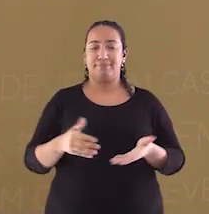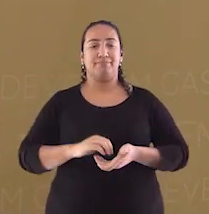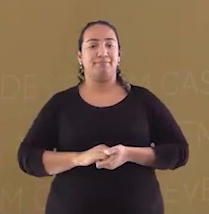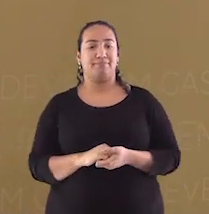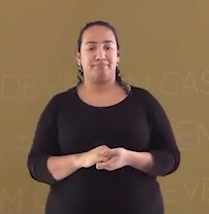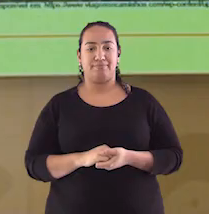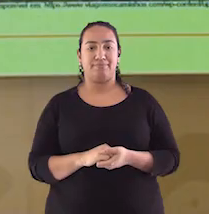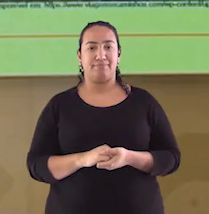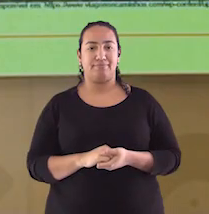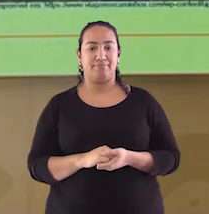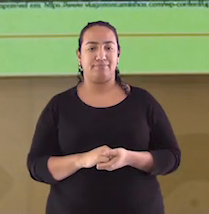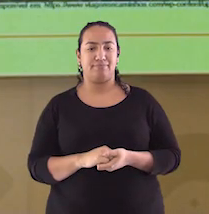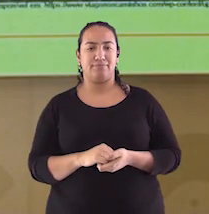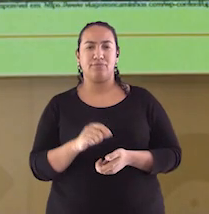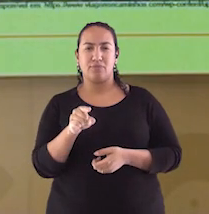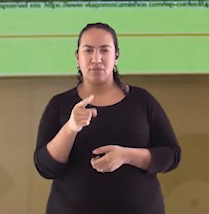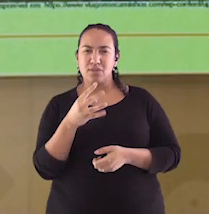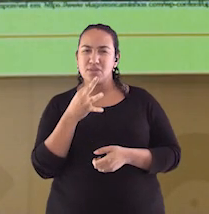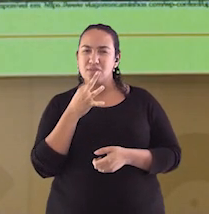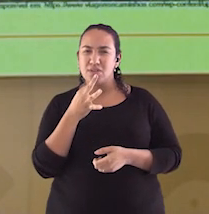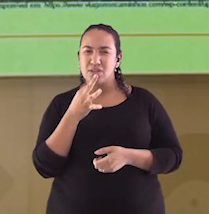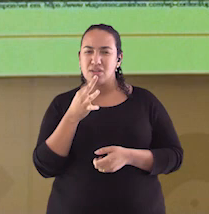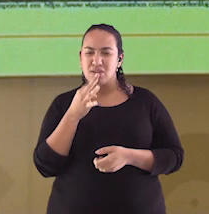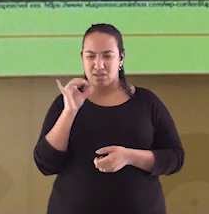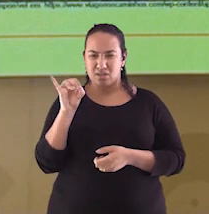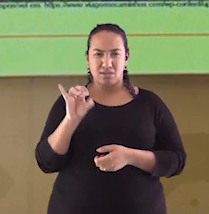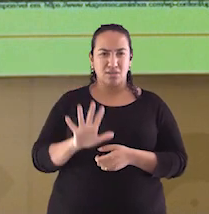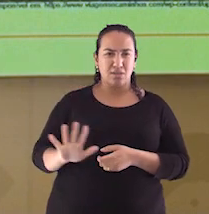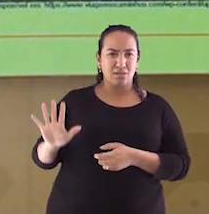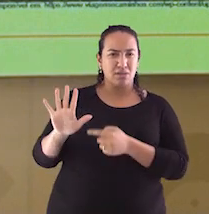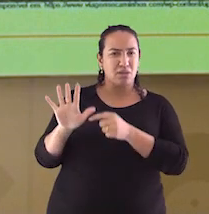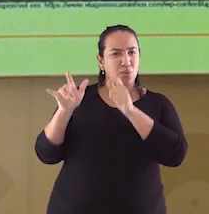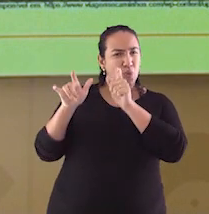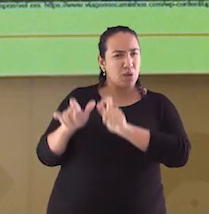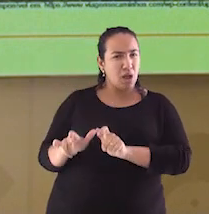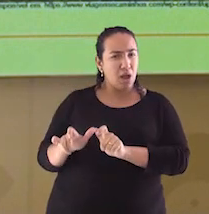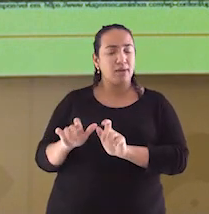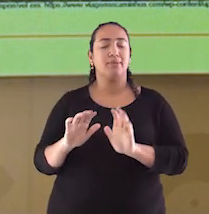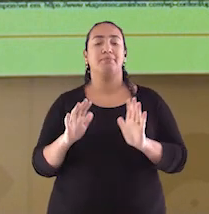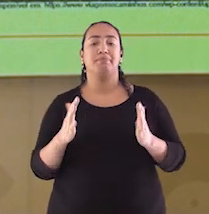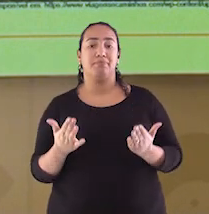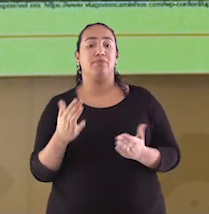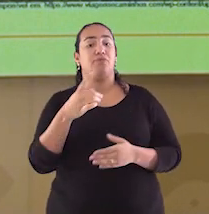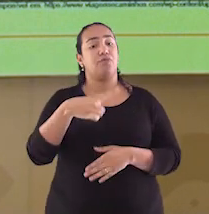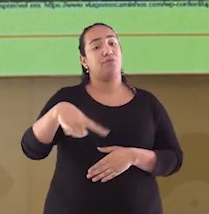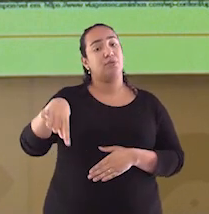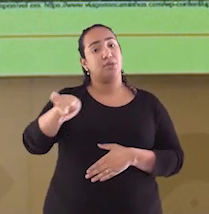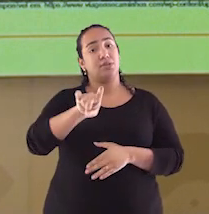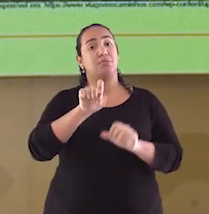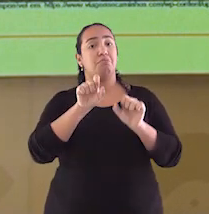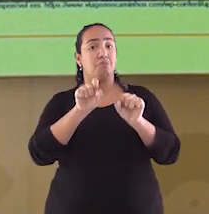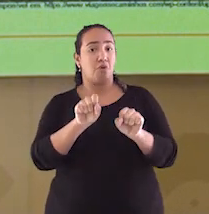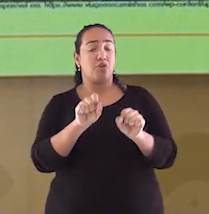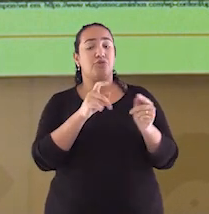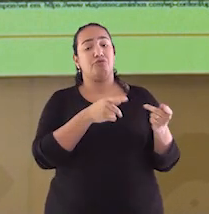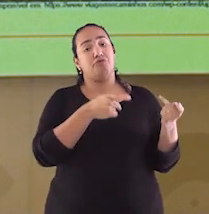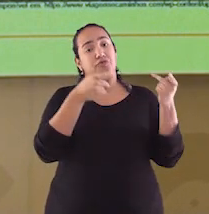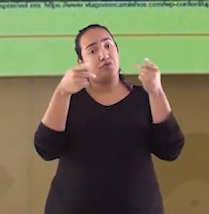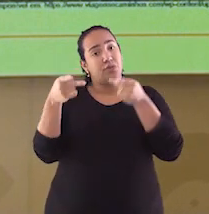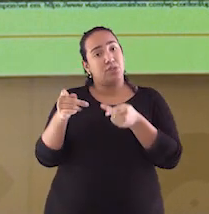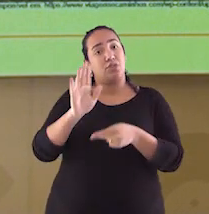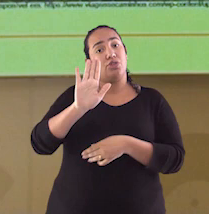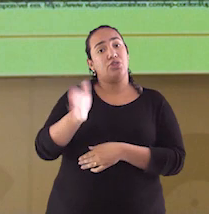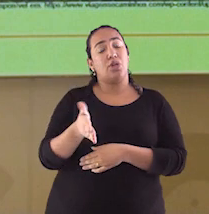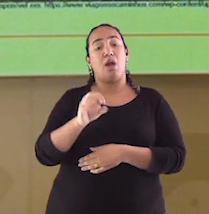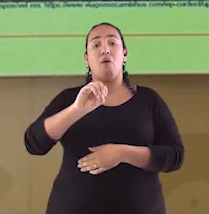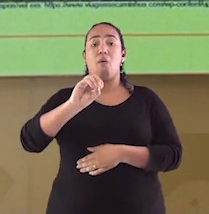tela. Você conhece esse lugar da imagem? Provavelmente você já passou por ele ou já